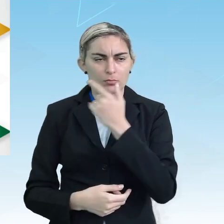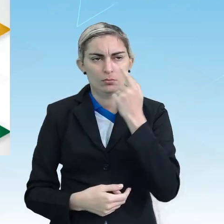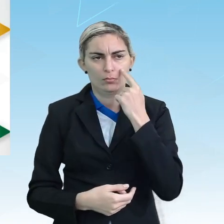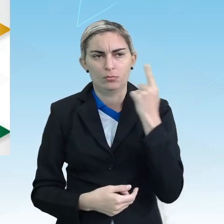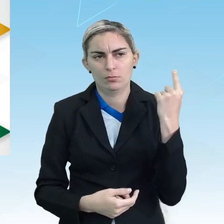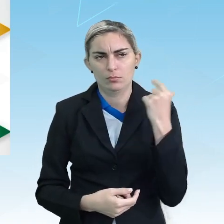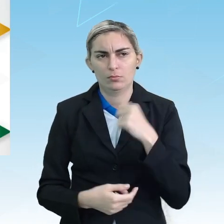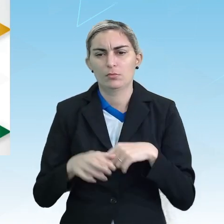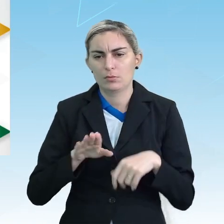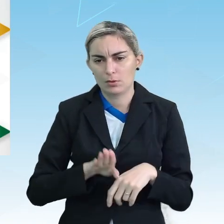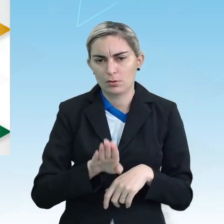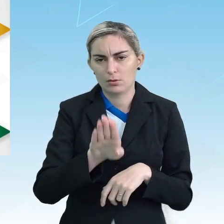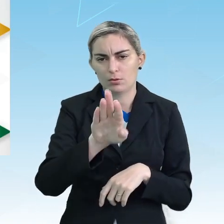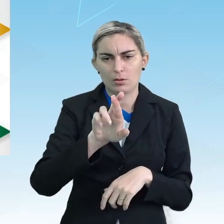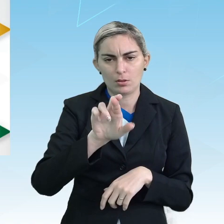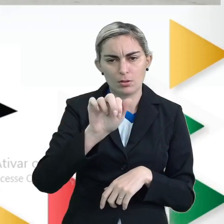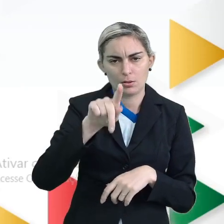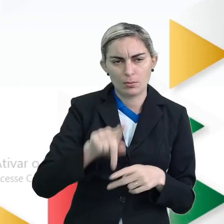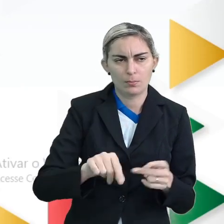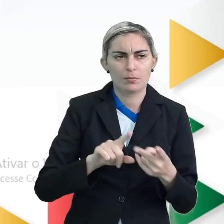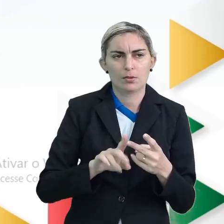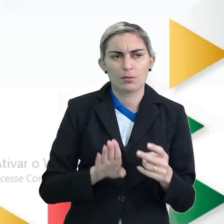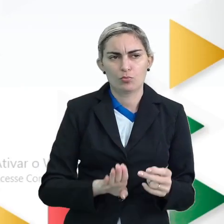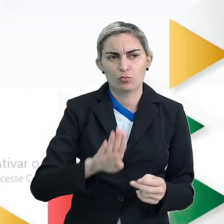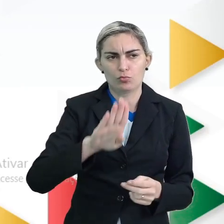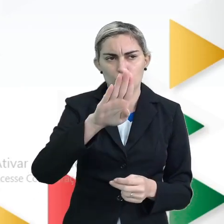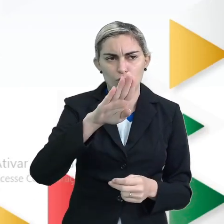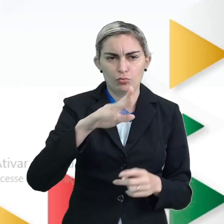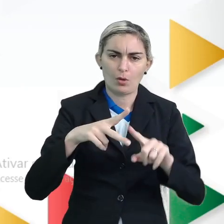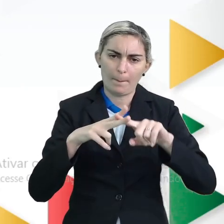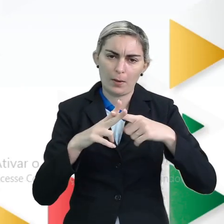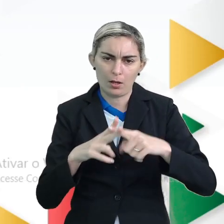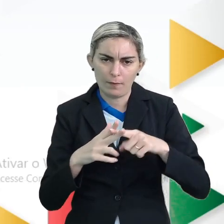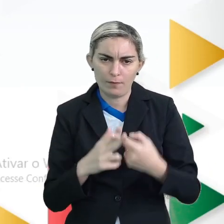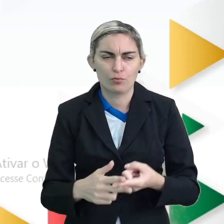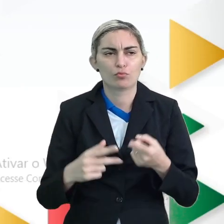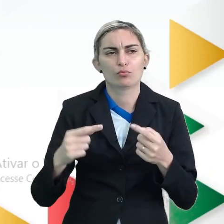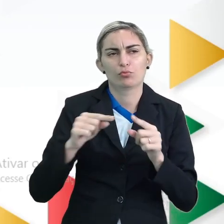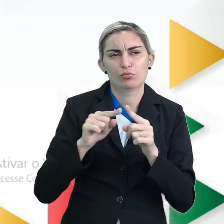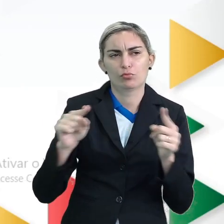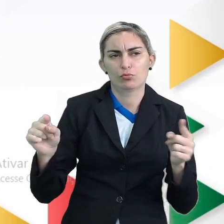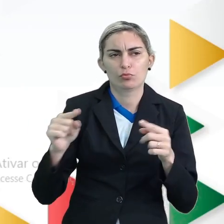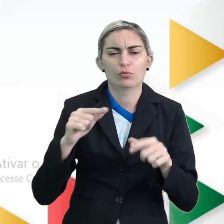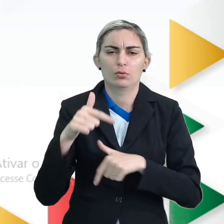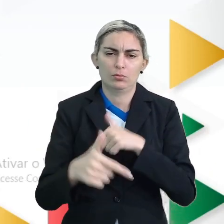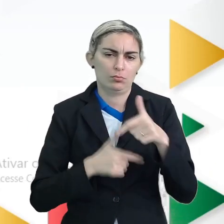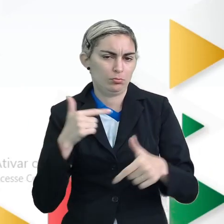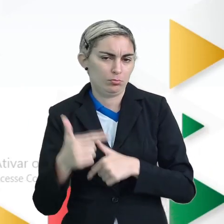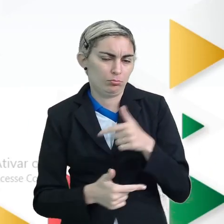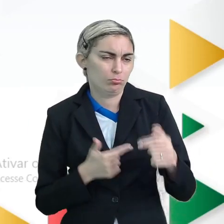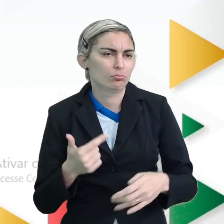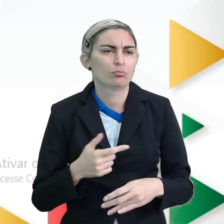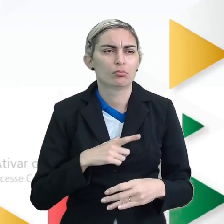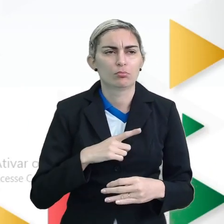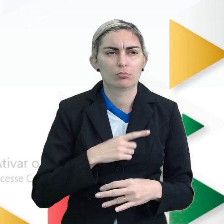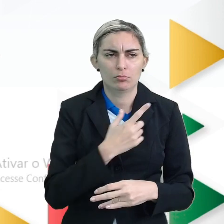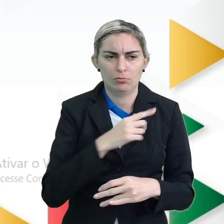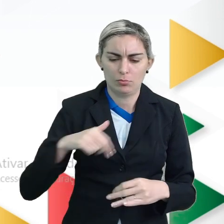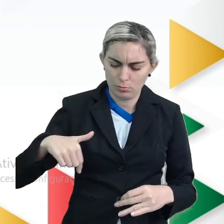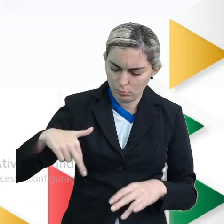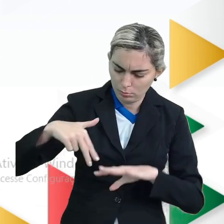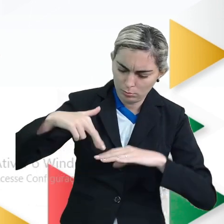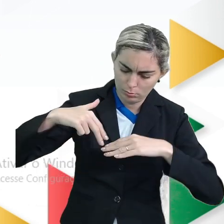a rampa, uma cunha, um parafuso. E o trabalho necessário para subir uma